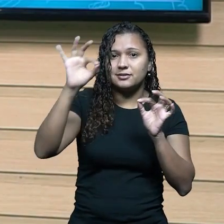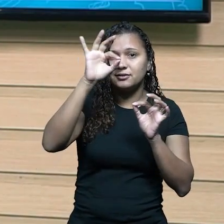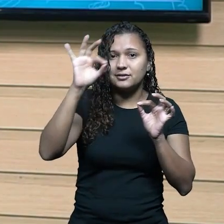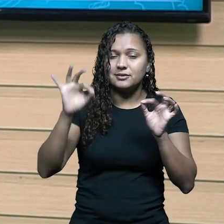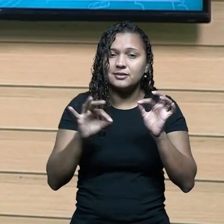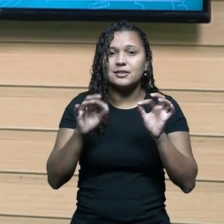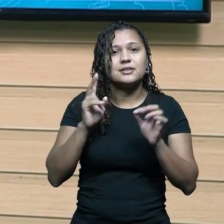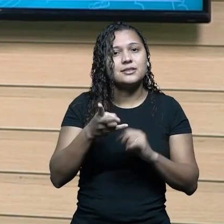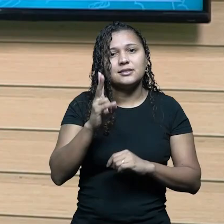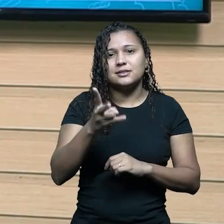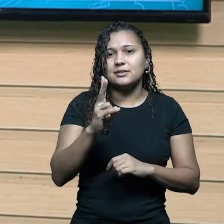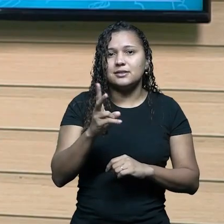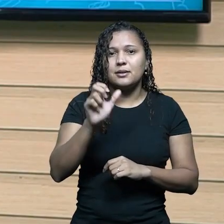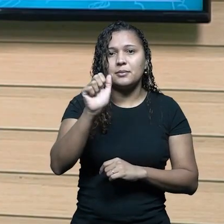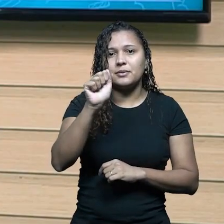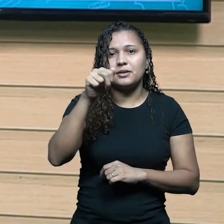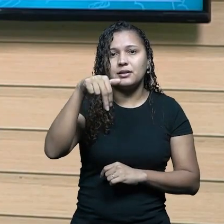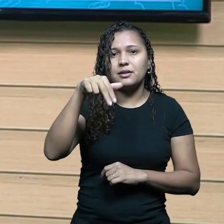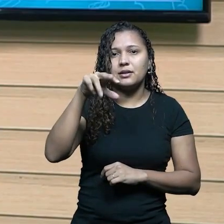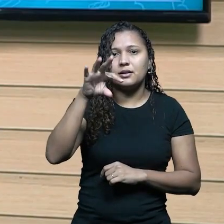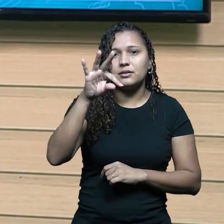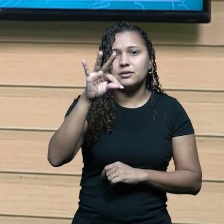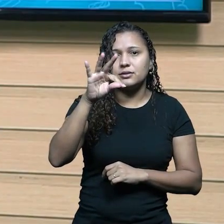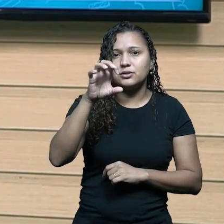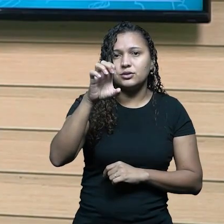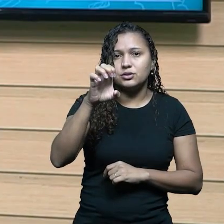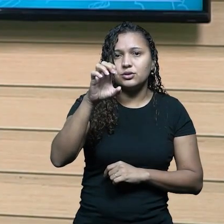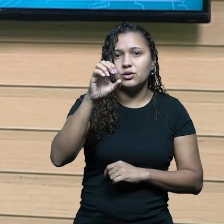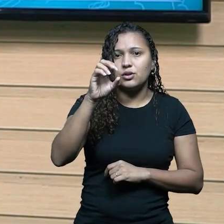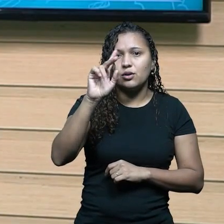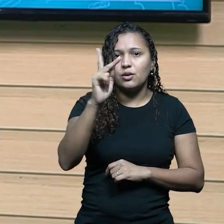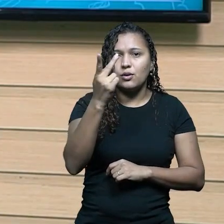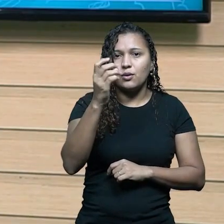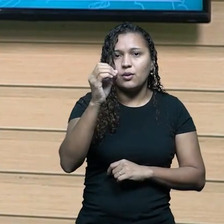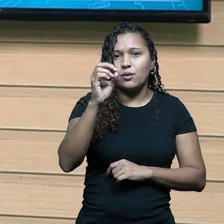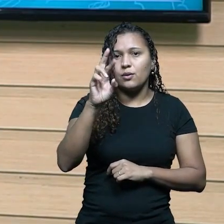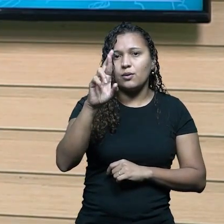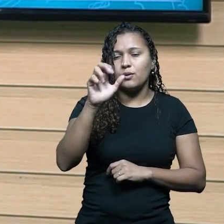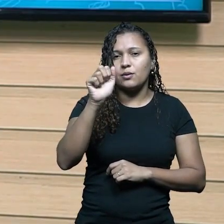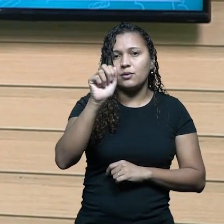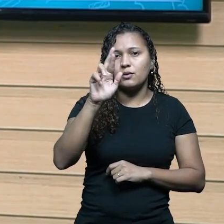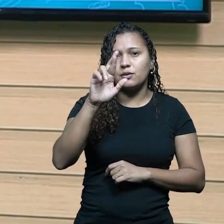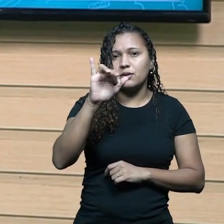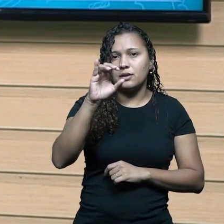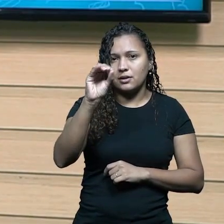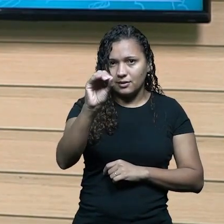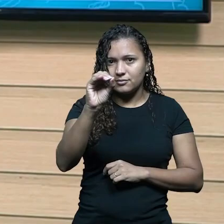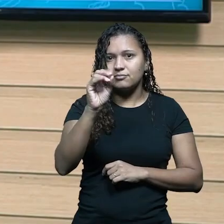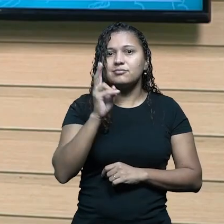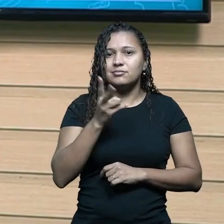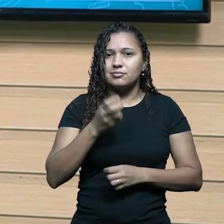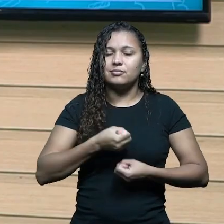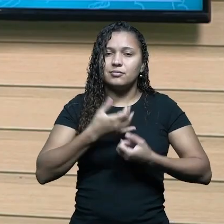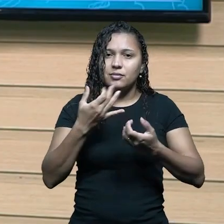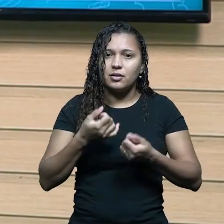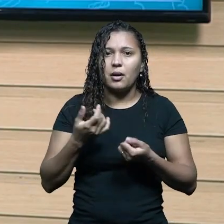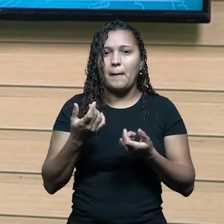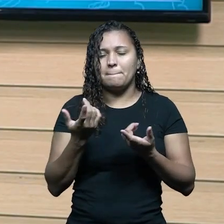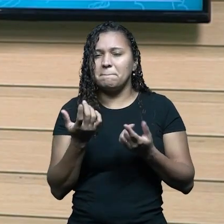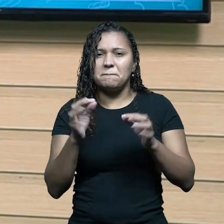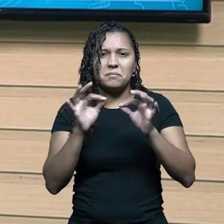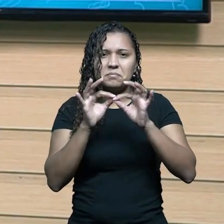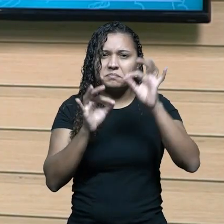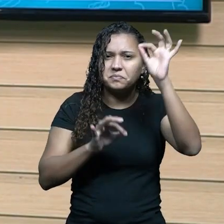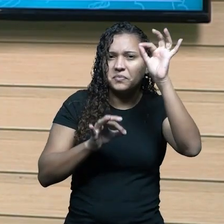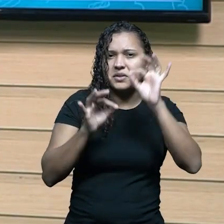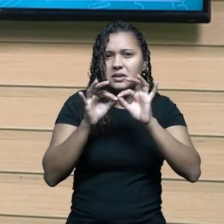um arco vai ser sempre no sentido anti-horário, como está falando aqui. A produção, a geração desse arco, para a abertura que for, para